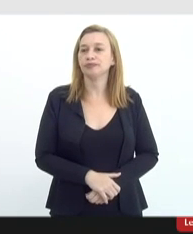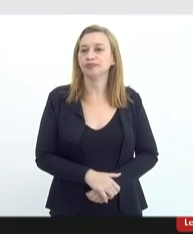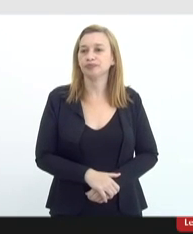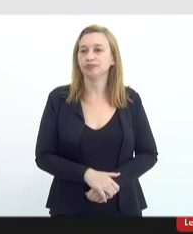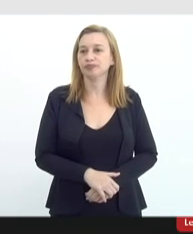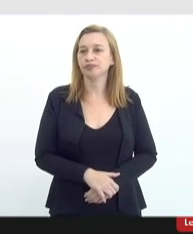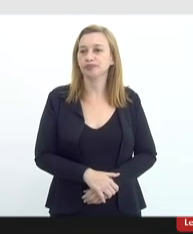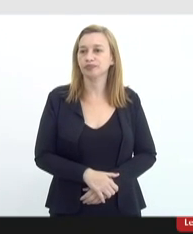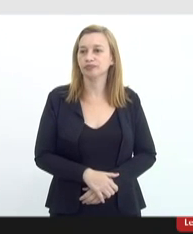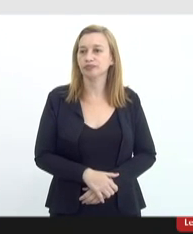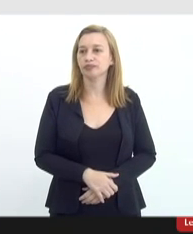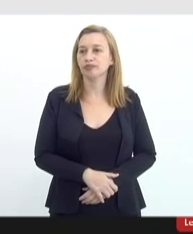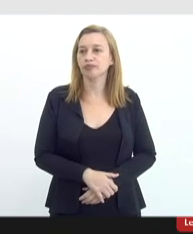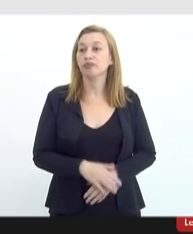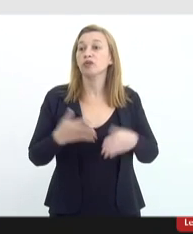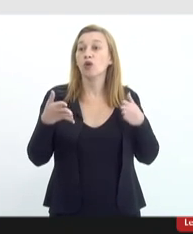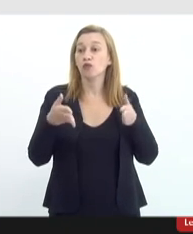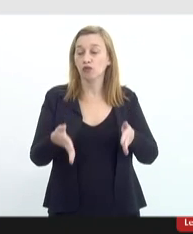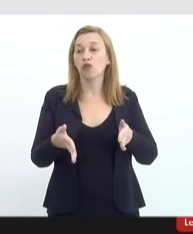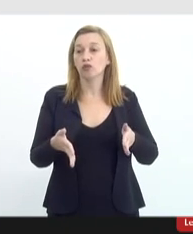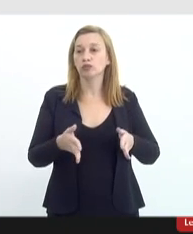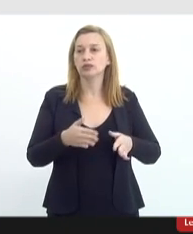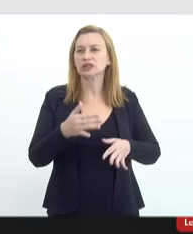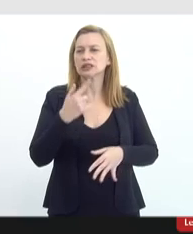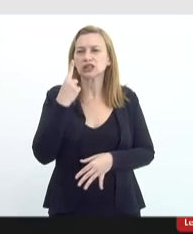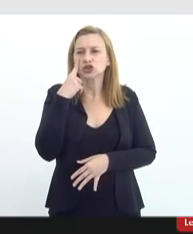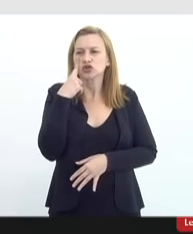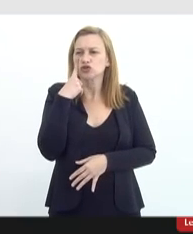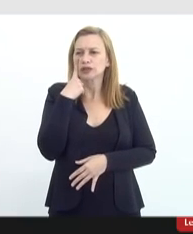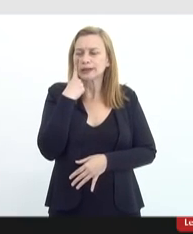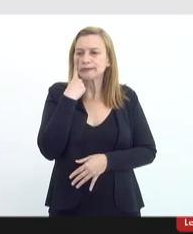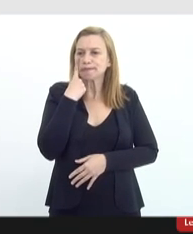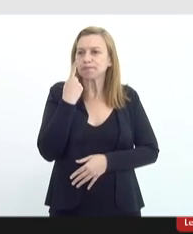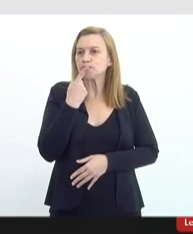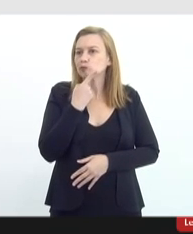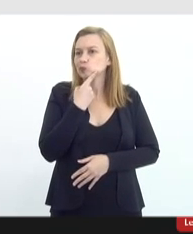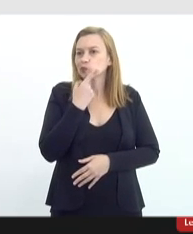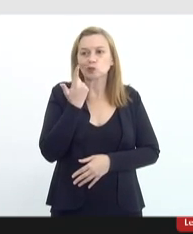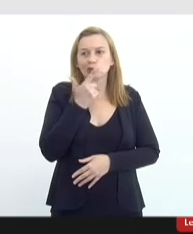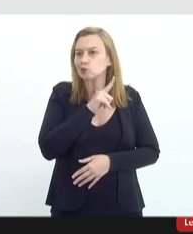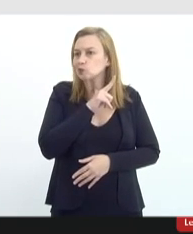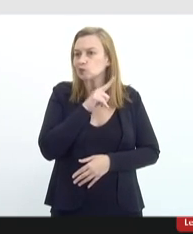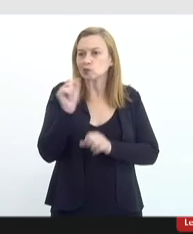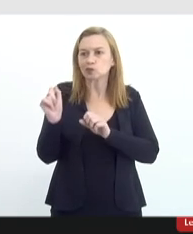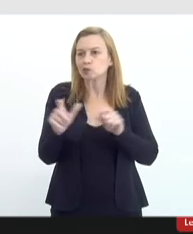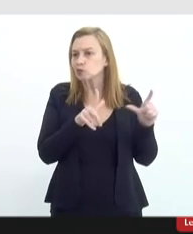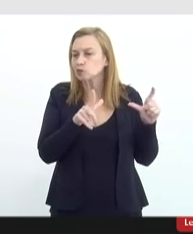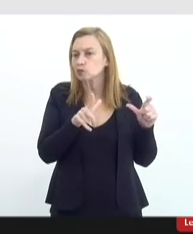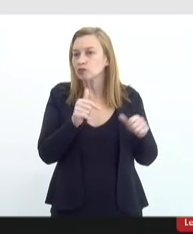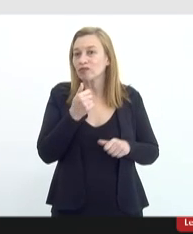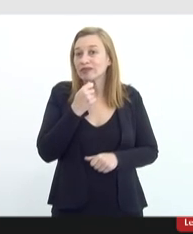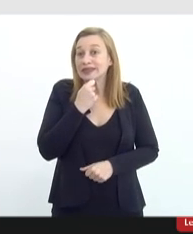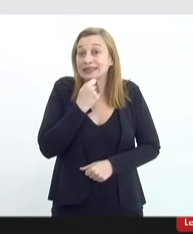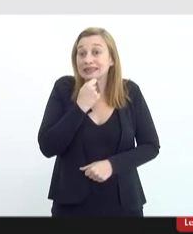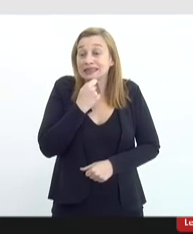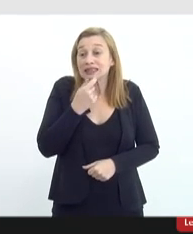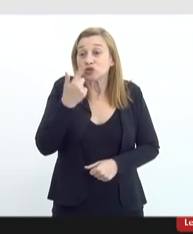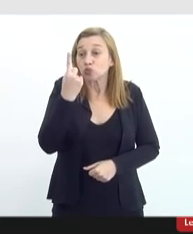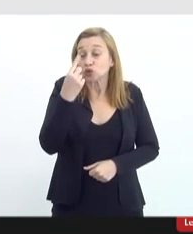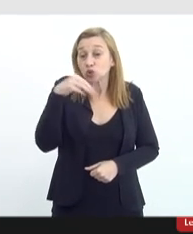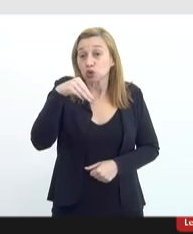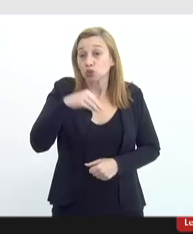está aqui. E então, um foco... deixa eu ver se... não estou conseguindo passar aqui o slide, só um